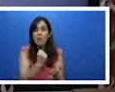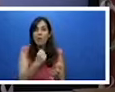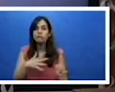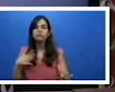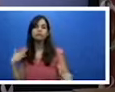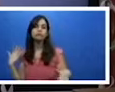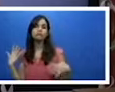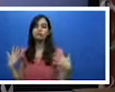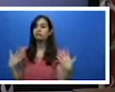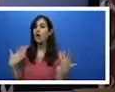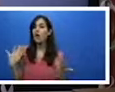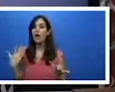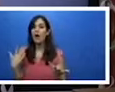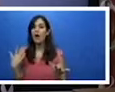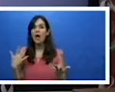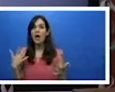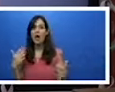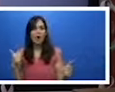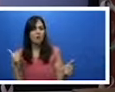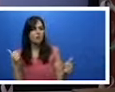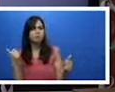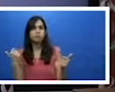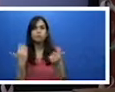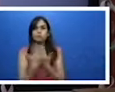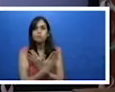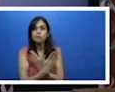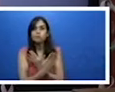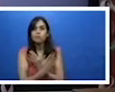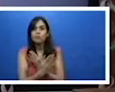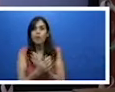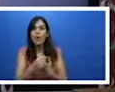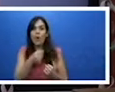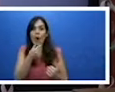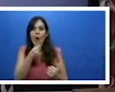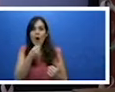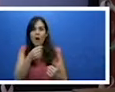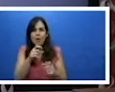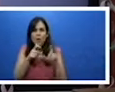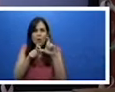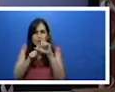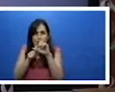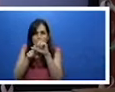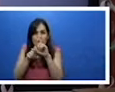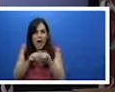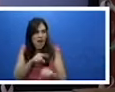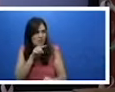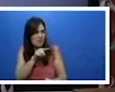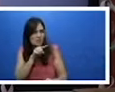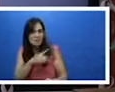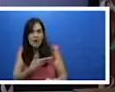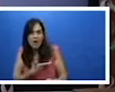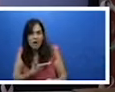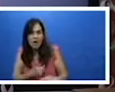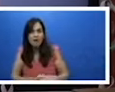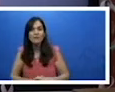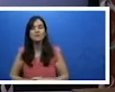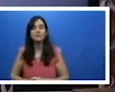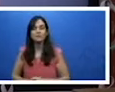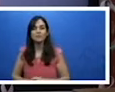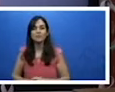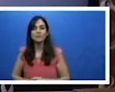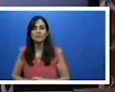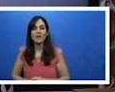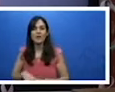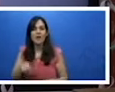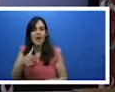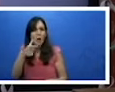Broadway, esbarrou com o detetive Barney Woods. « É você, Johnny Kernan? » perguntou Woods, que era míope há